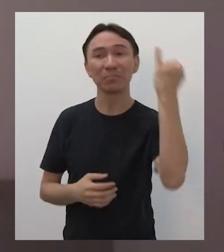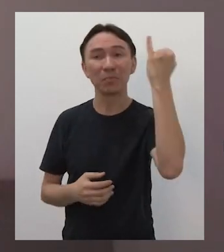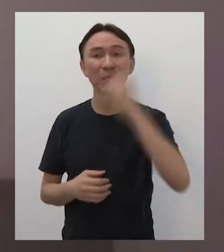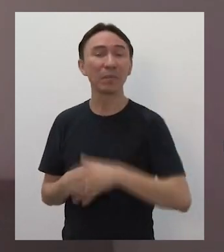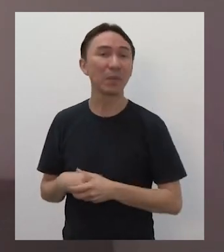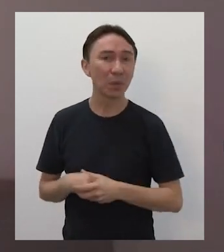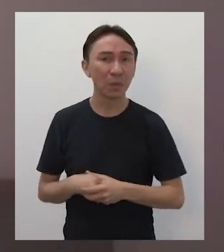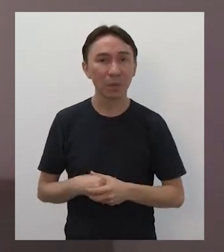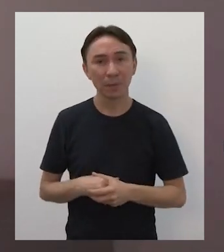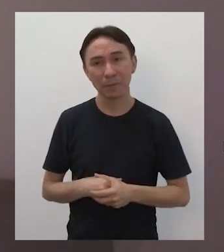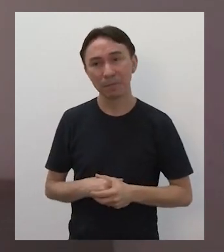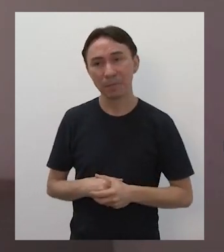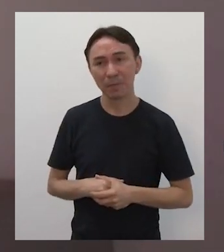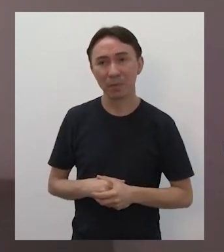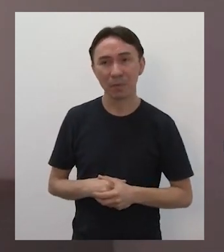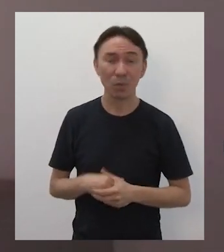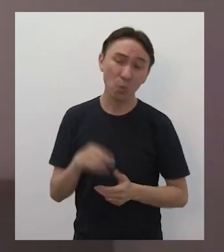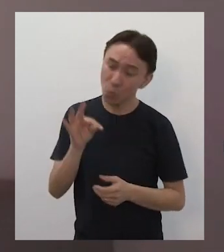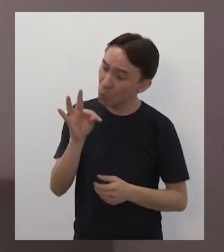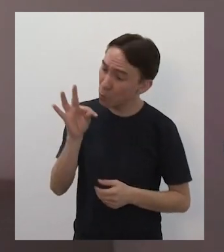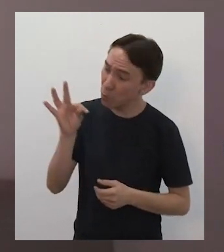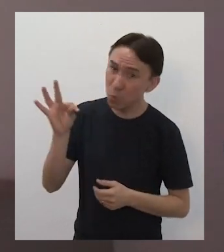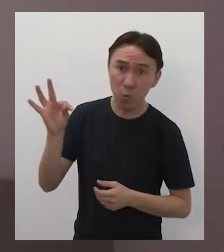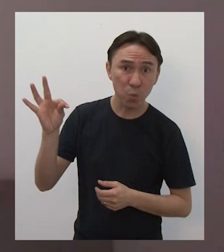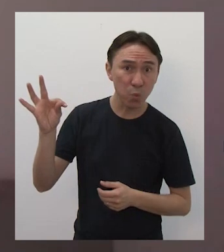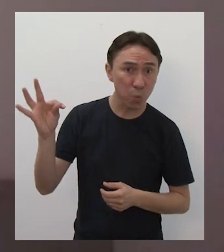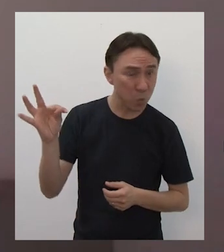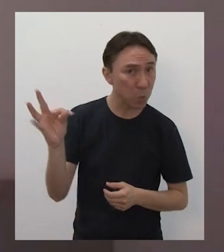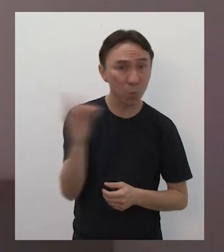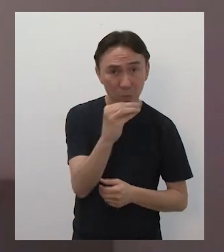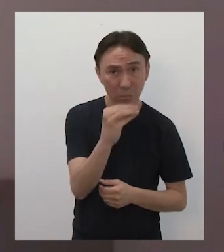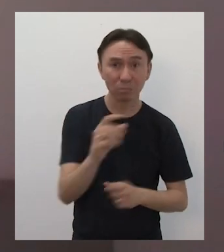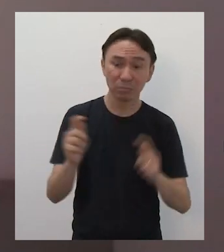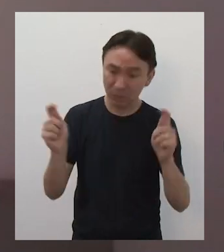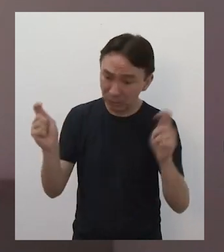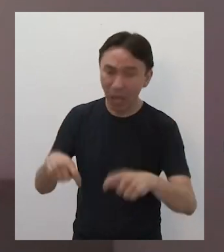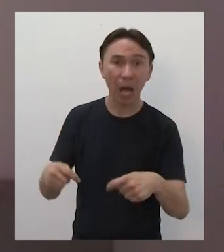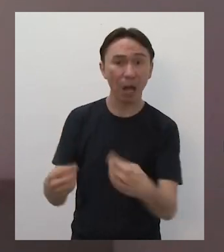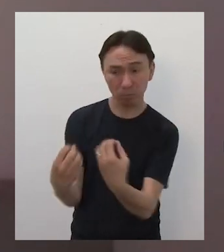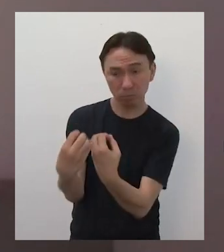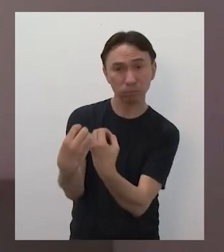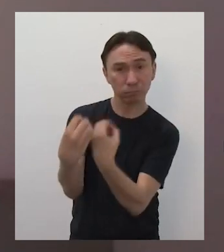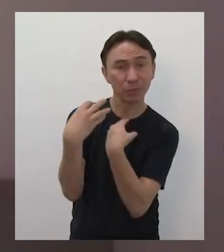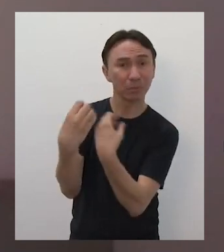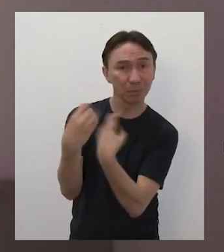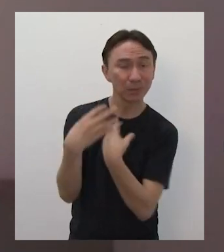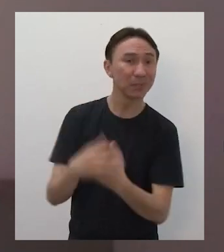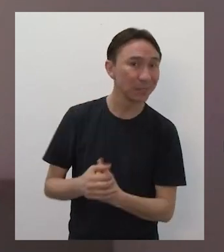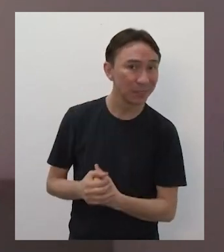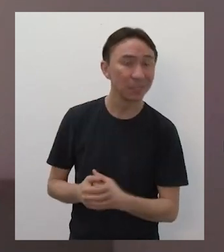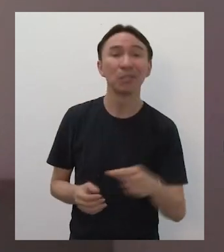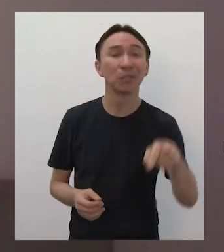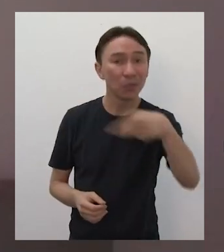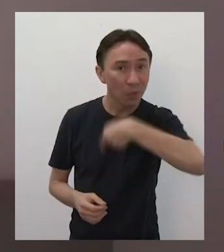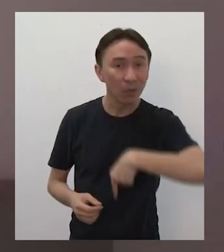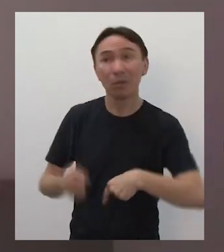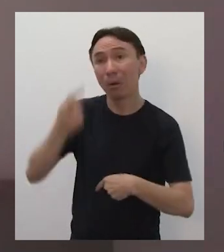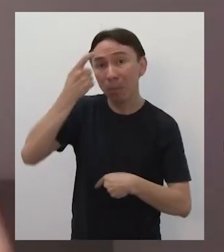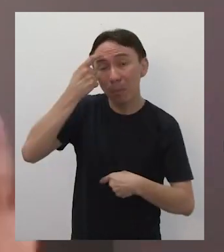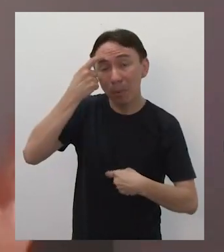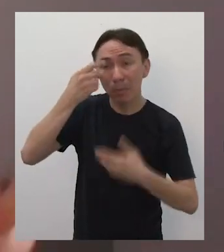tudo e todos têm o que nos ensinar. A gente que tem que olhar com esse olhar